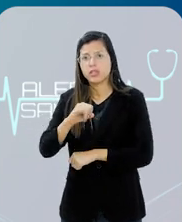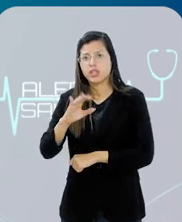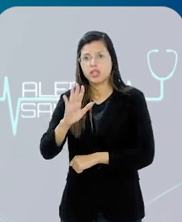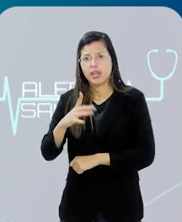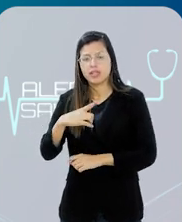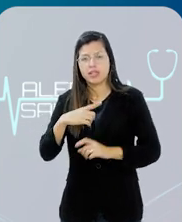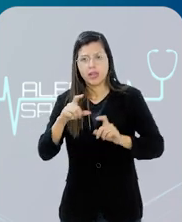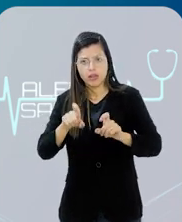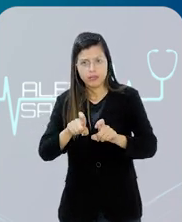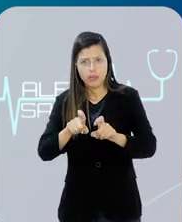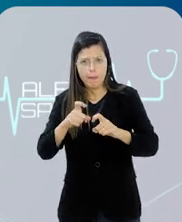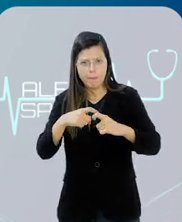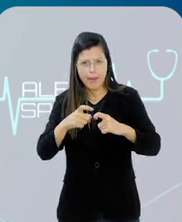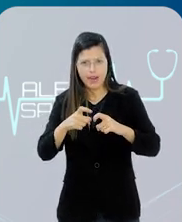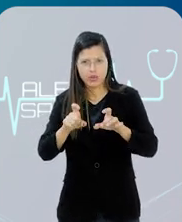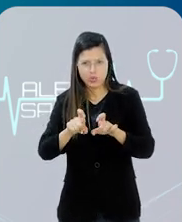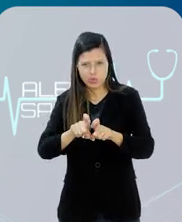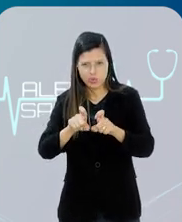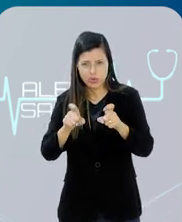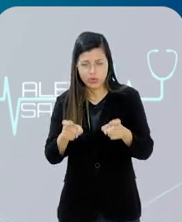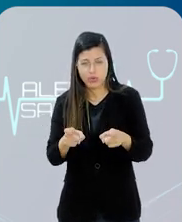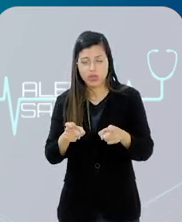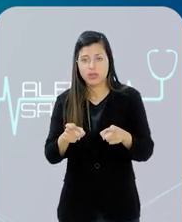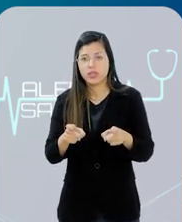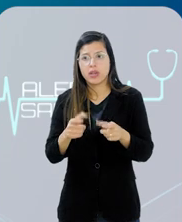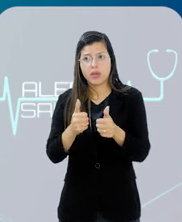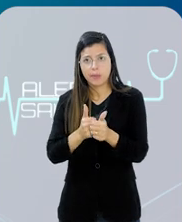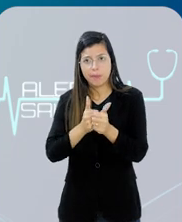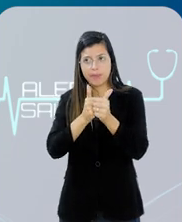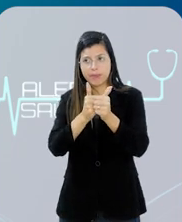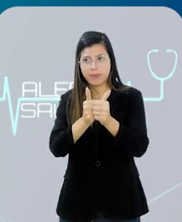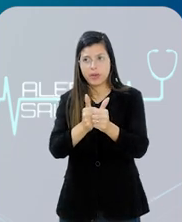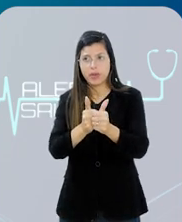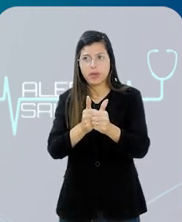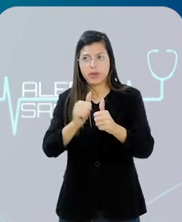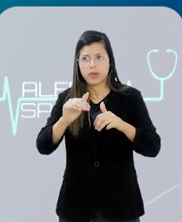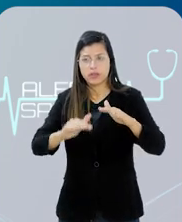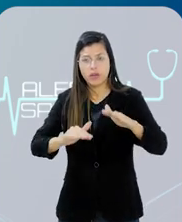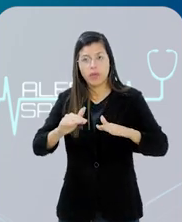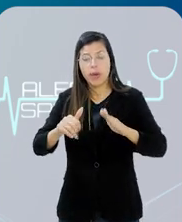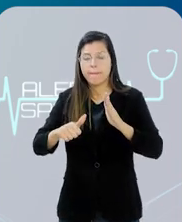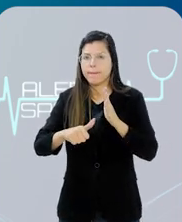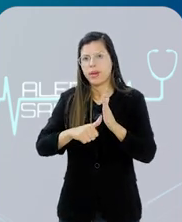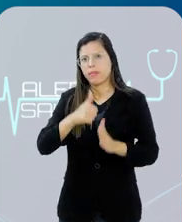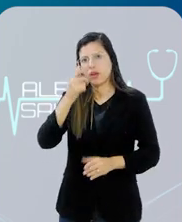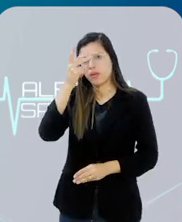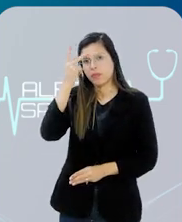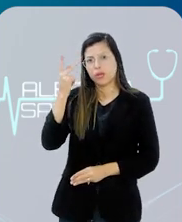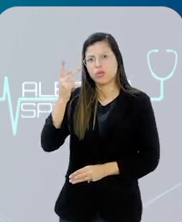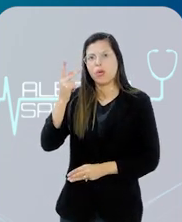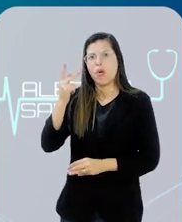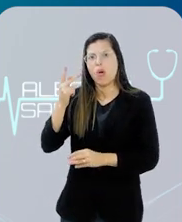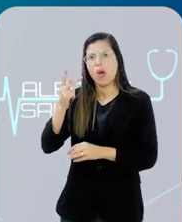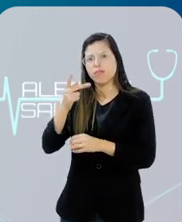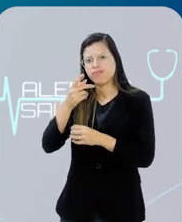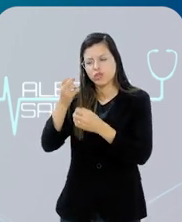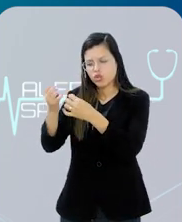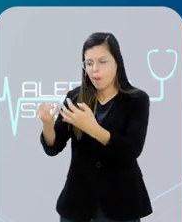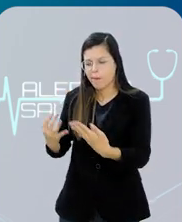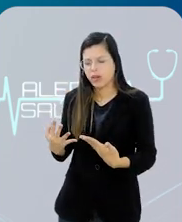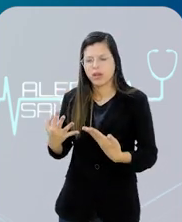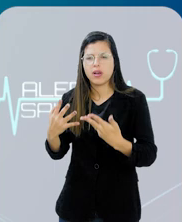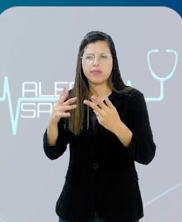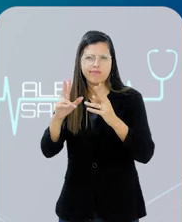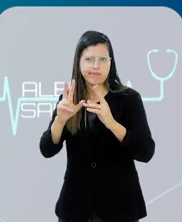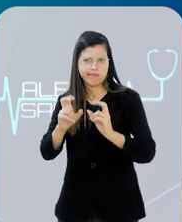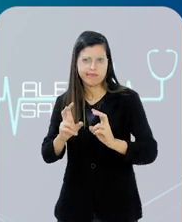um ginecologista que a acompanhe, talvez seja a primeira pessoa com quem ela possa conversar sobre o